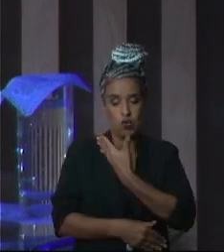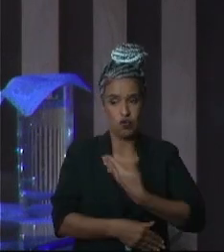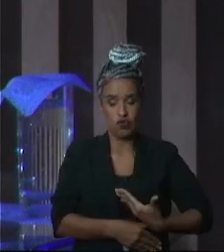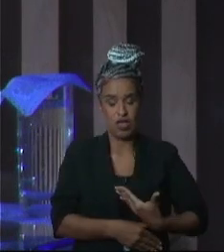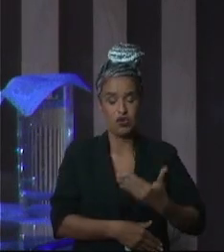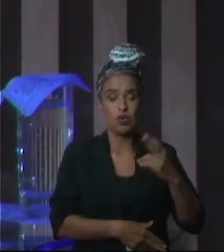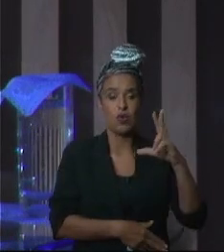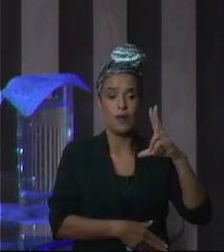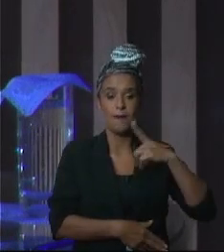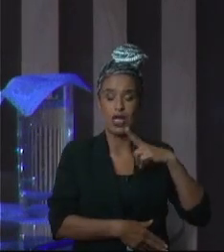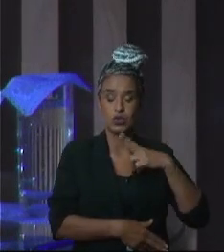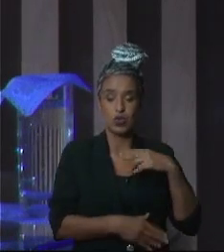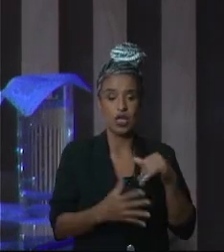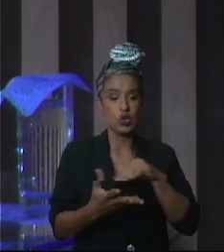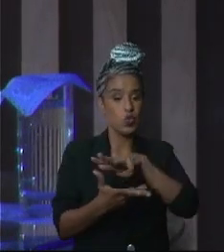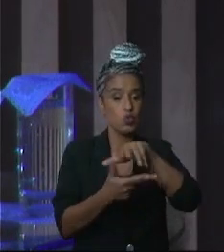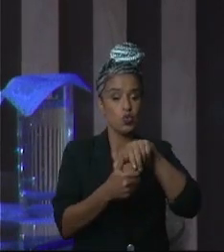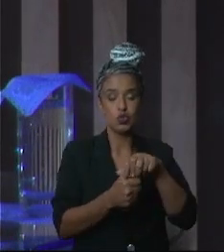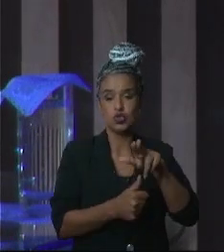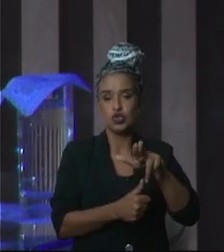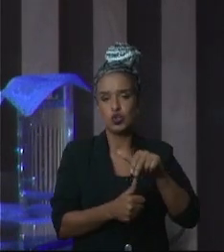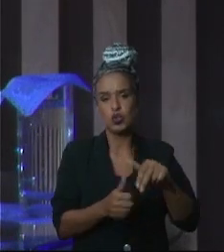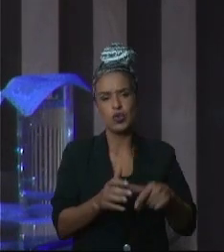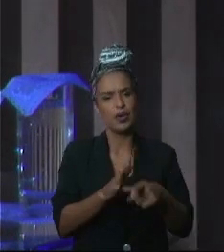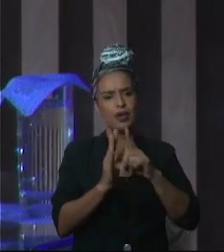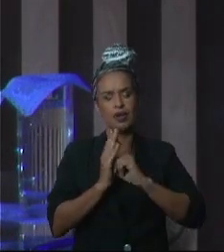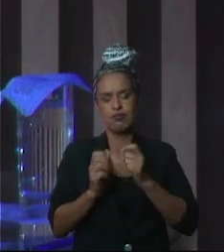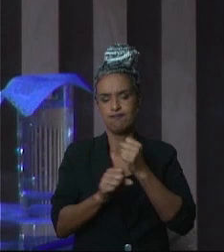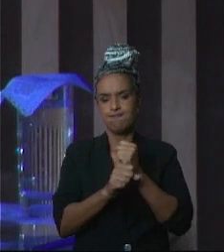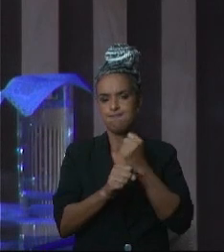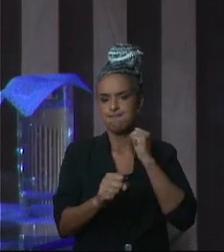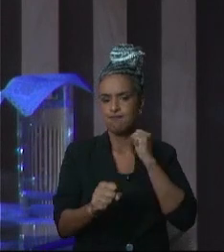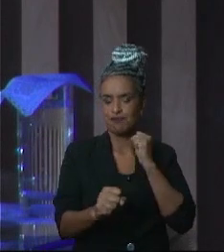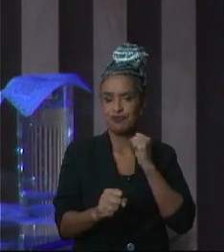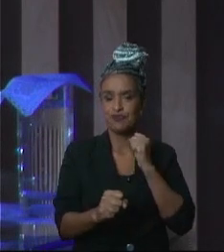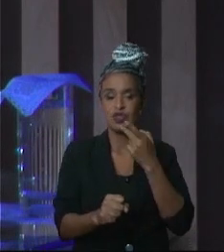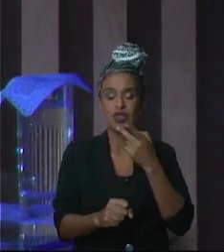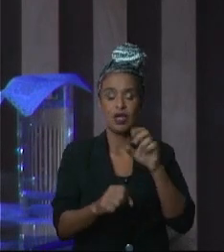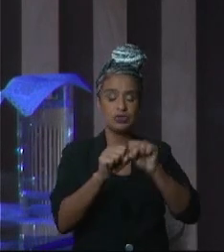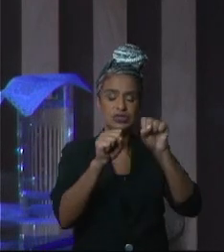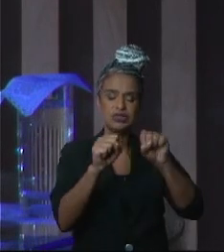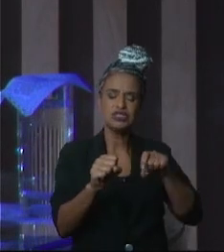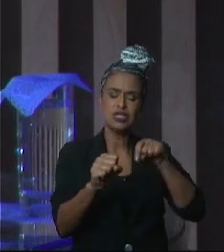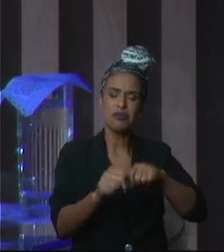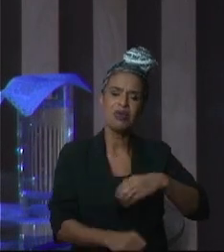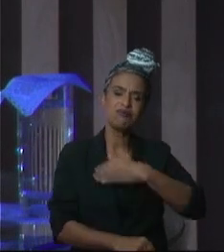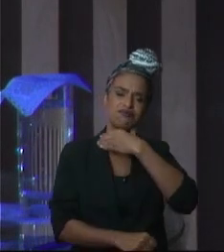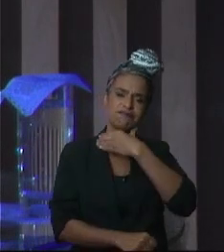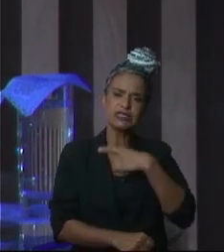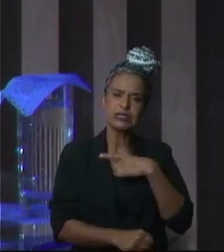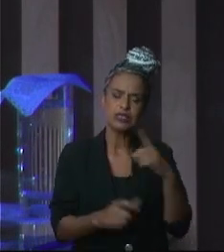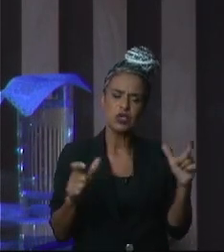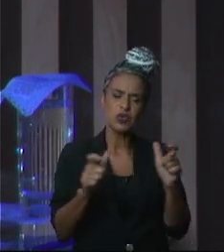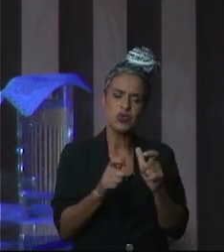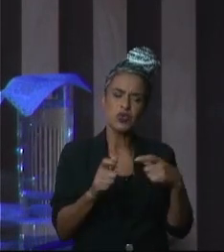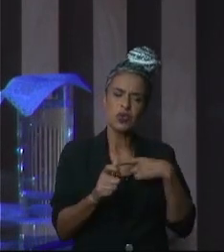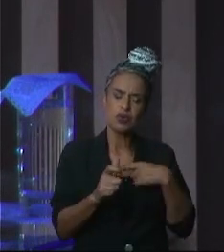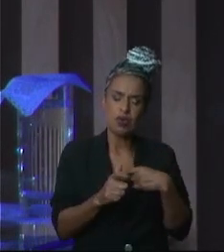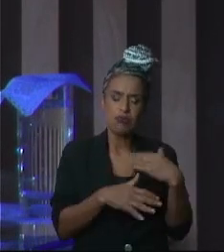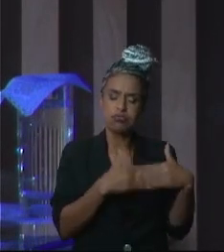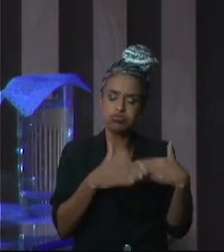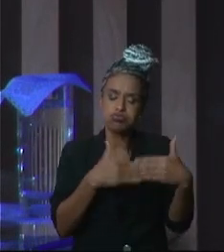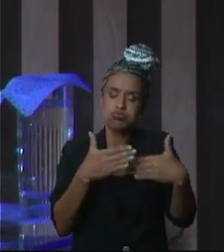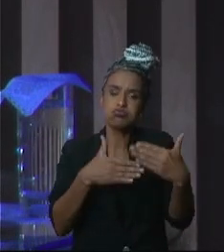Nunca foi tão grande. Então, como que um sistema que sistematicamente é chamado que está em crise continua produzindo e